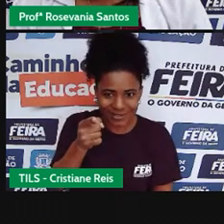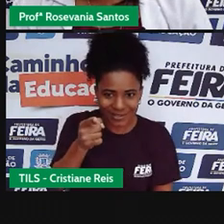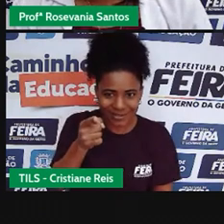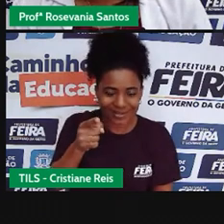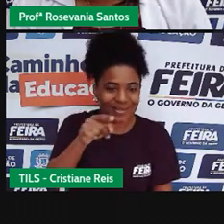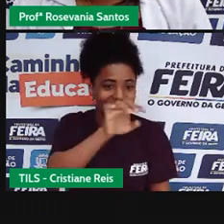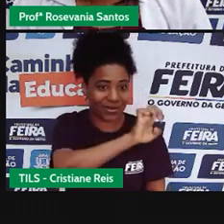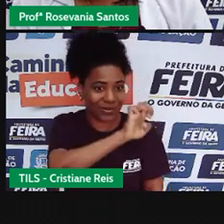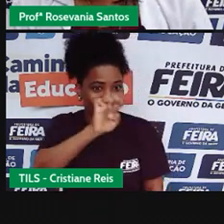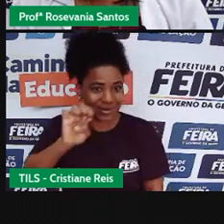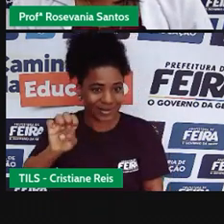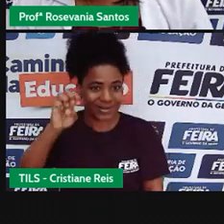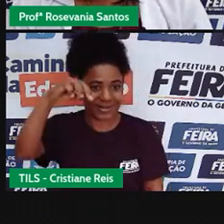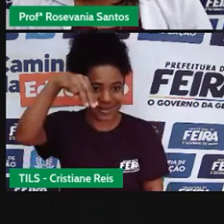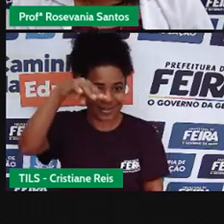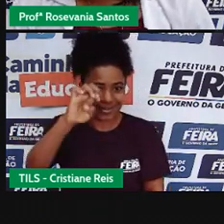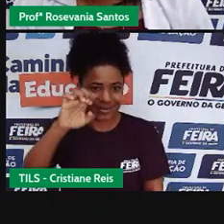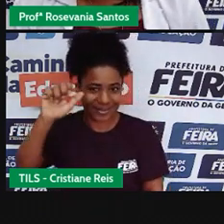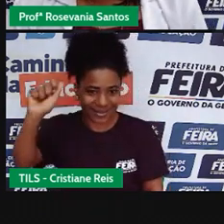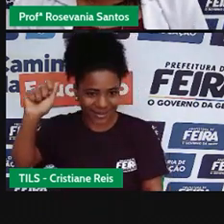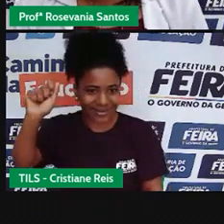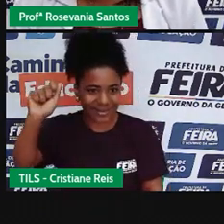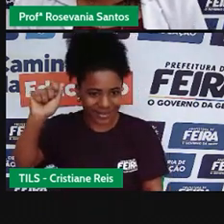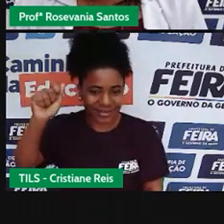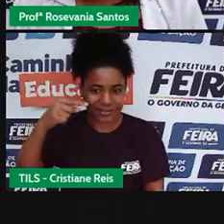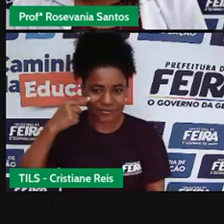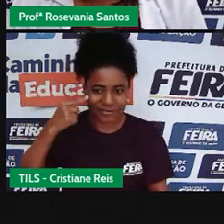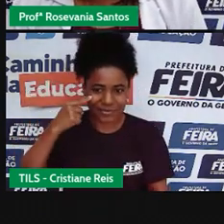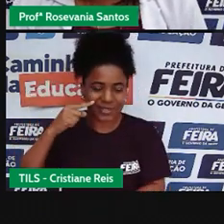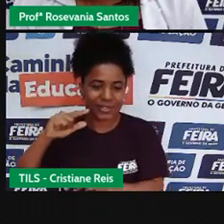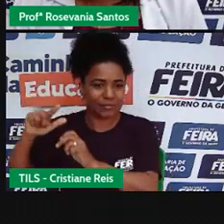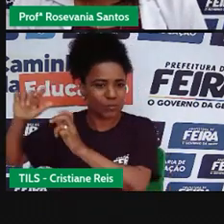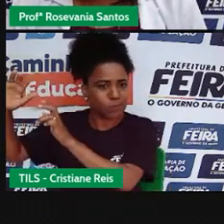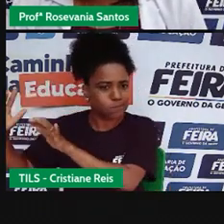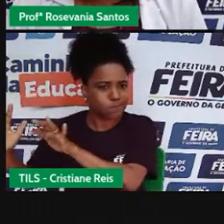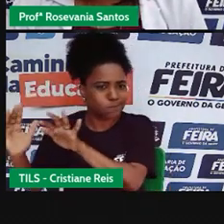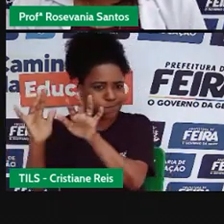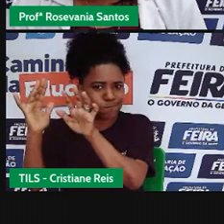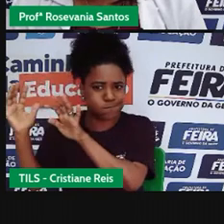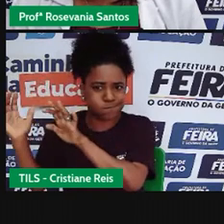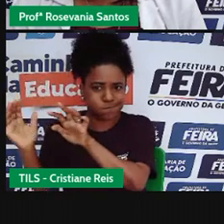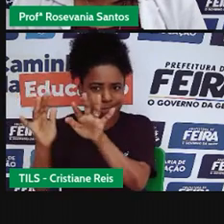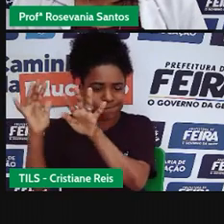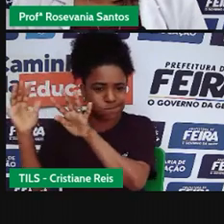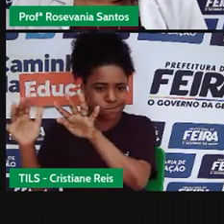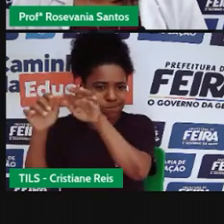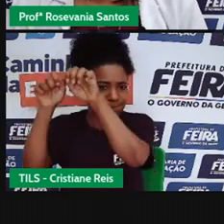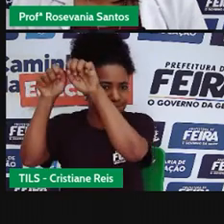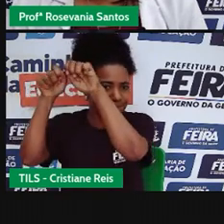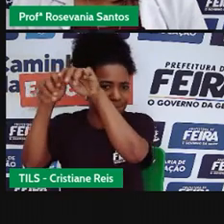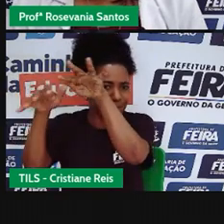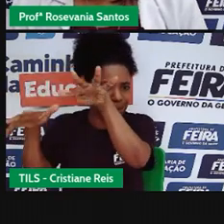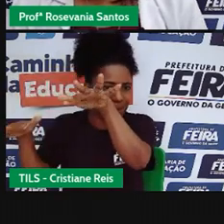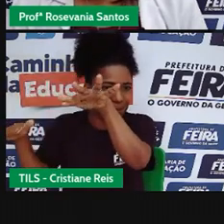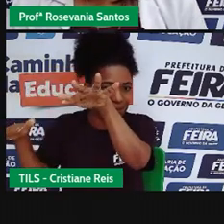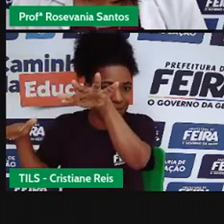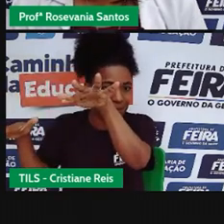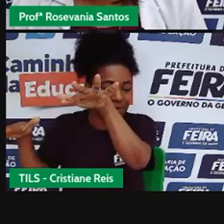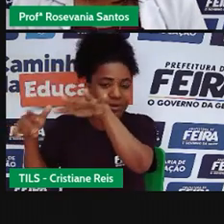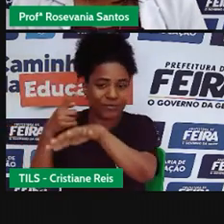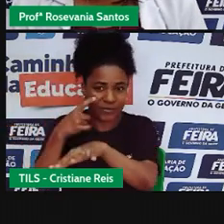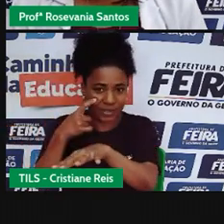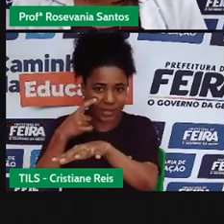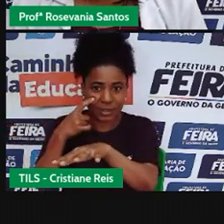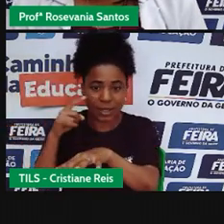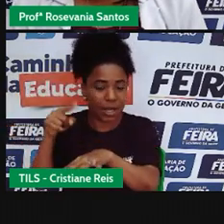já começa, né, a jogar aqui nessa região, não tem uma variação muito grande, mas ela não sobe tanto.